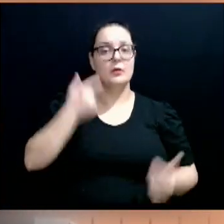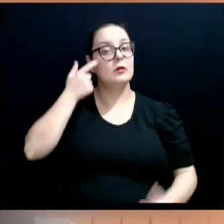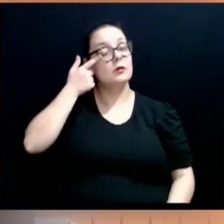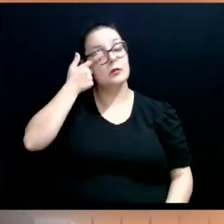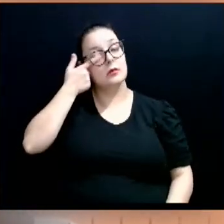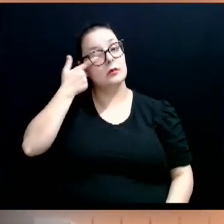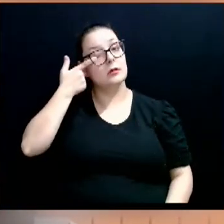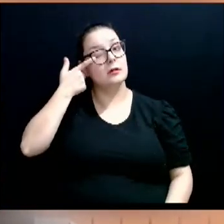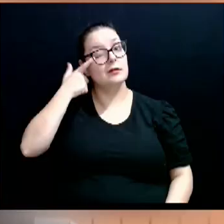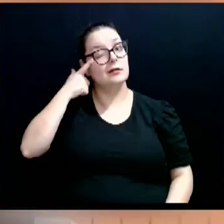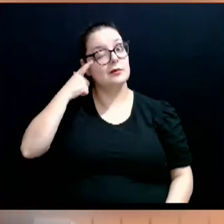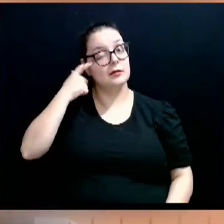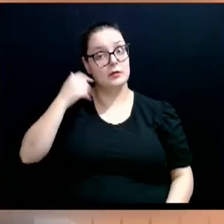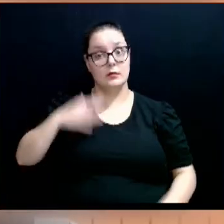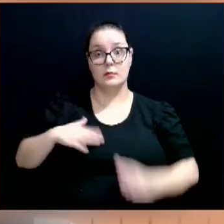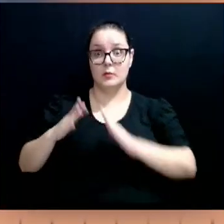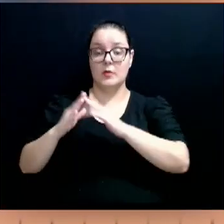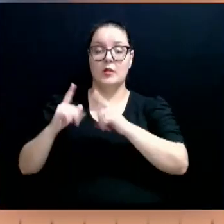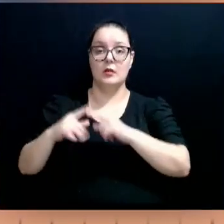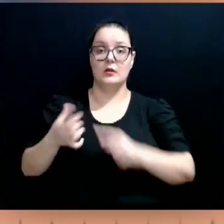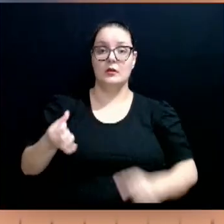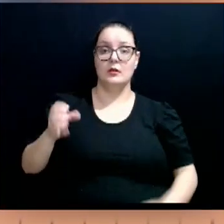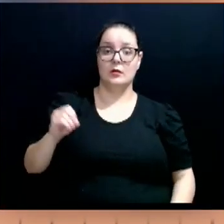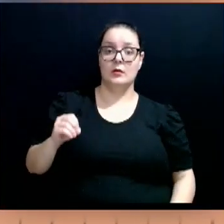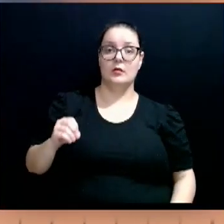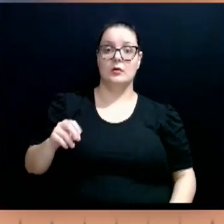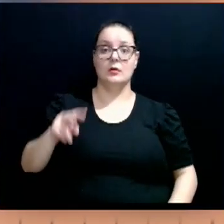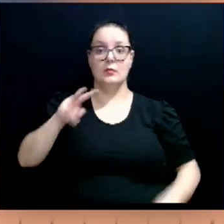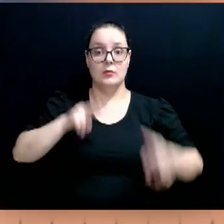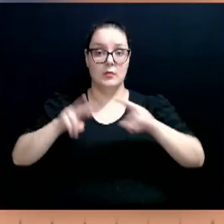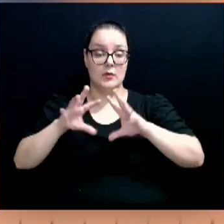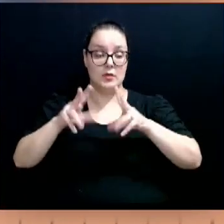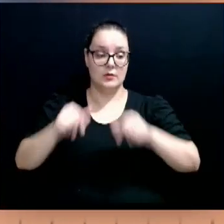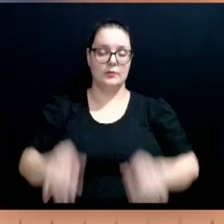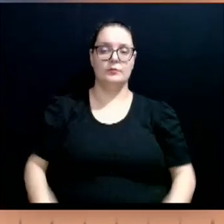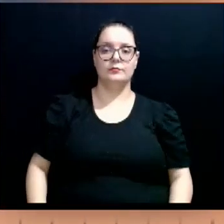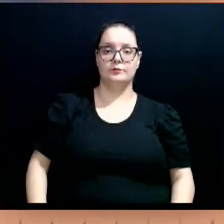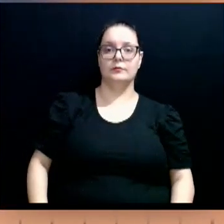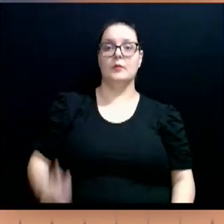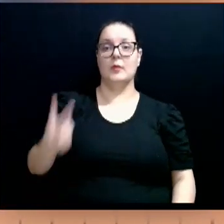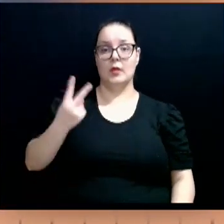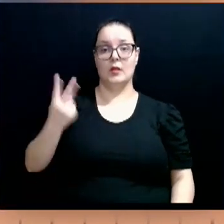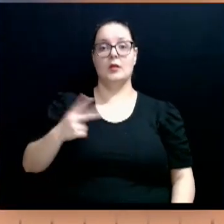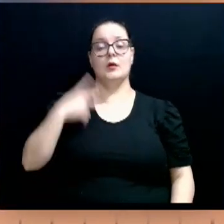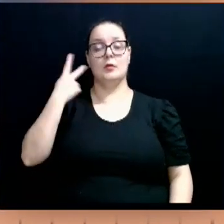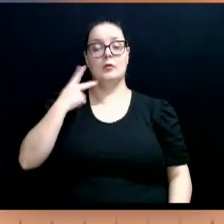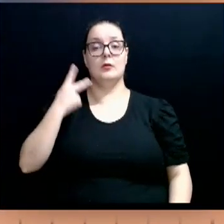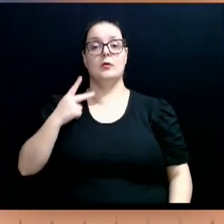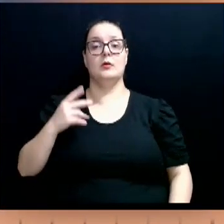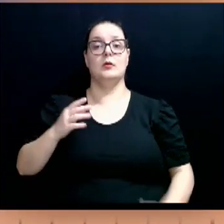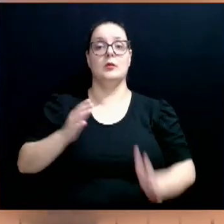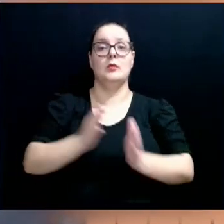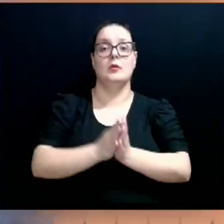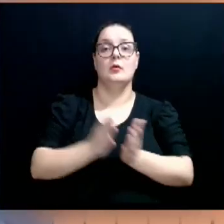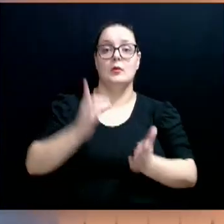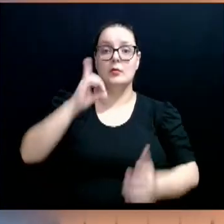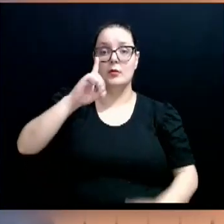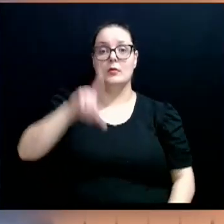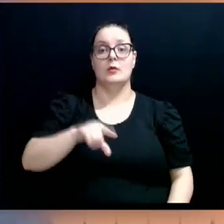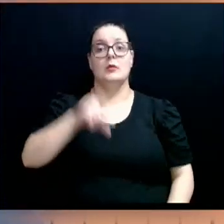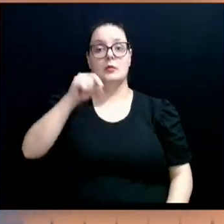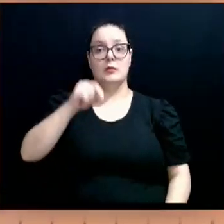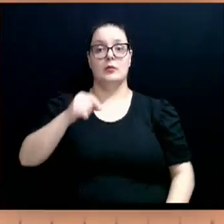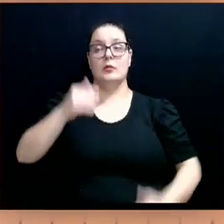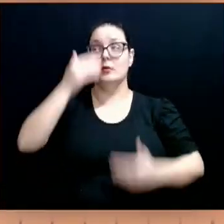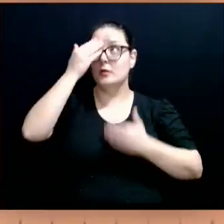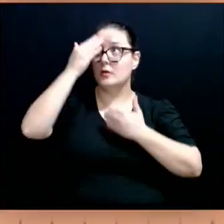aqui é o overview, é o panorama, né? Ainda segundo a parlamentar, a frase bíblica escolhida para este ano, dai graças ao Senhor,